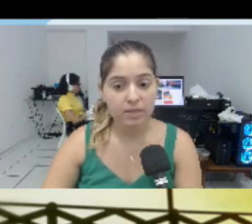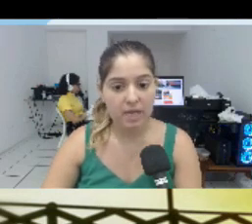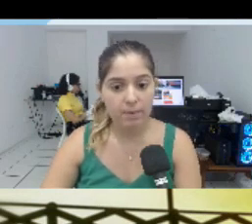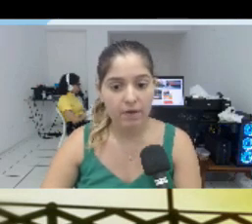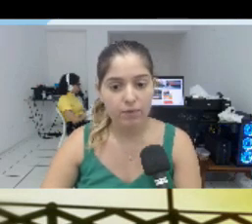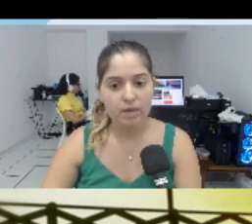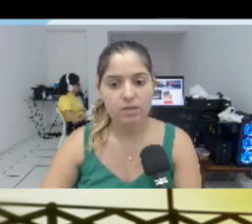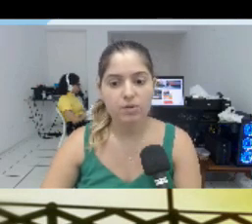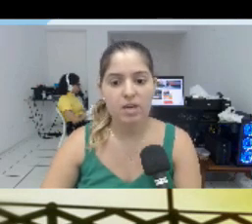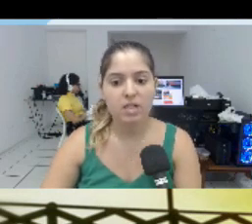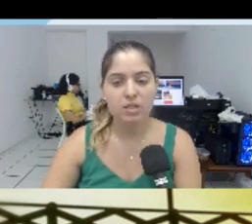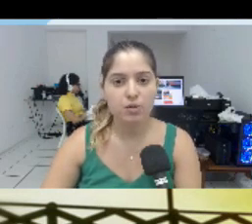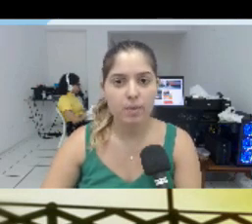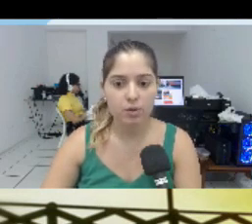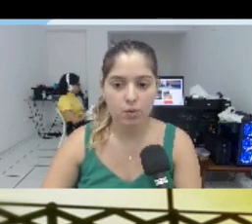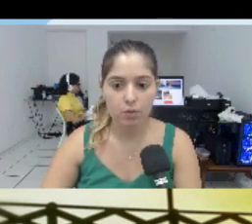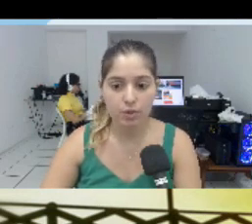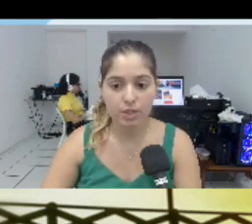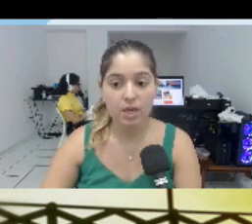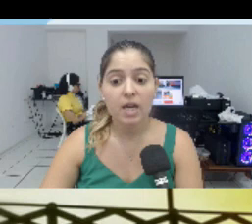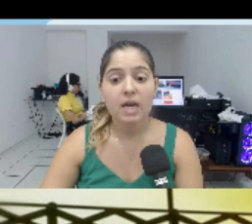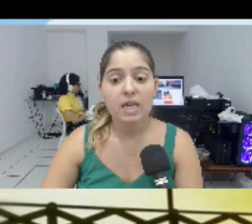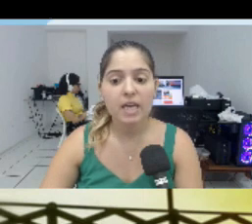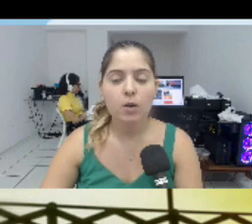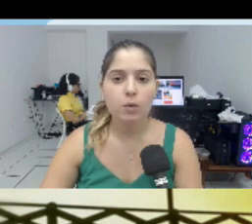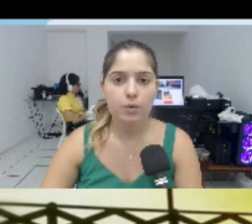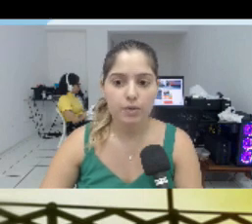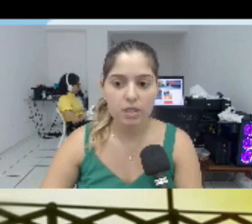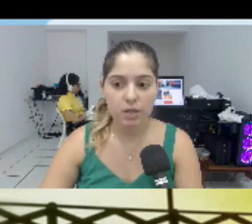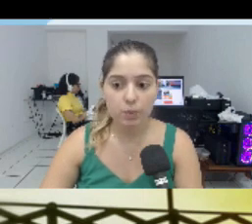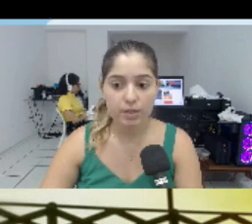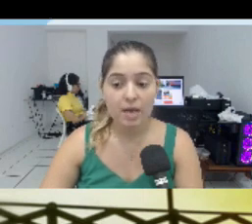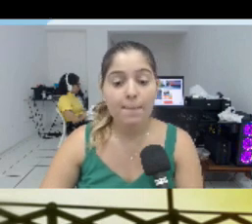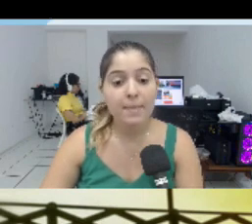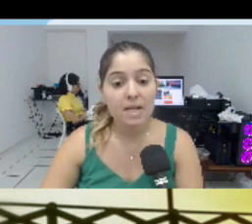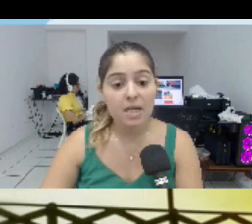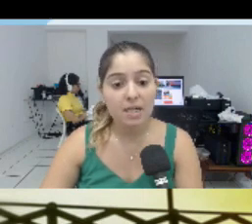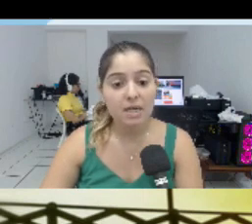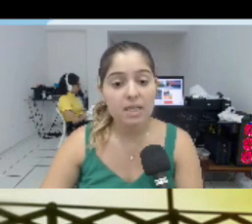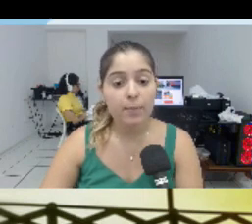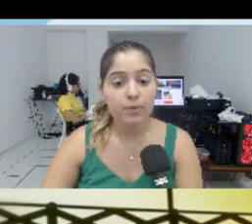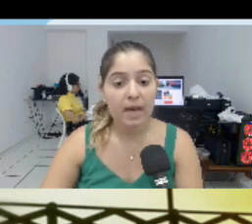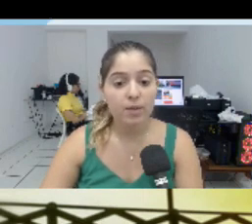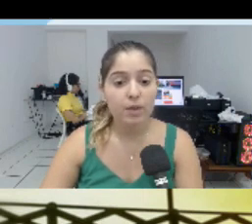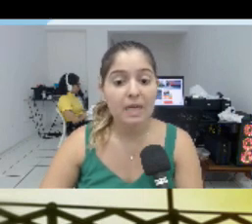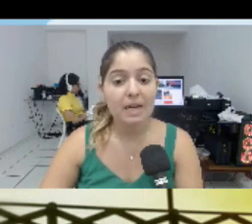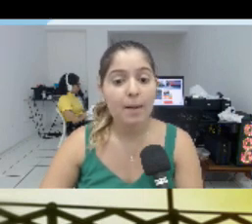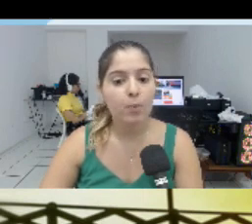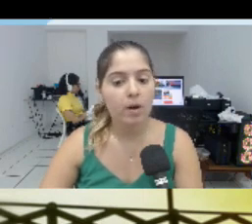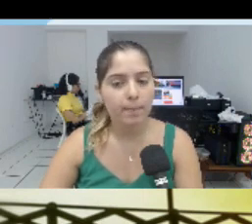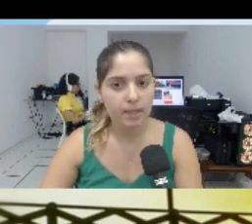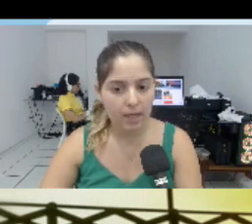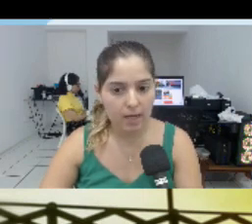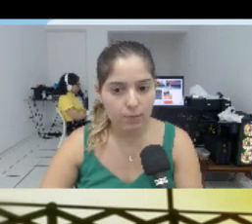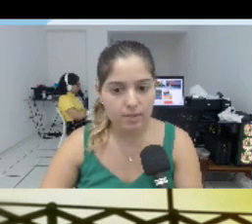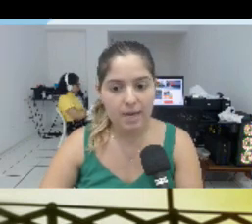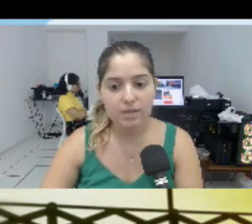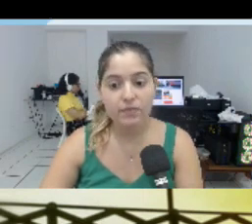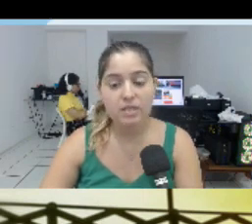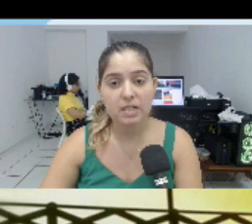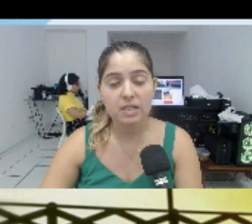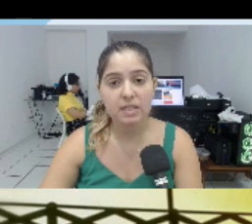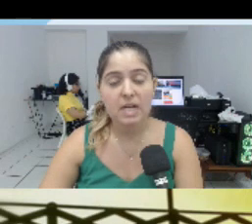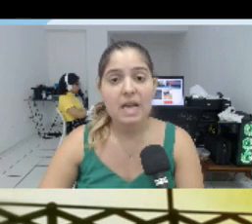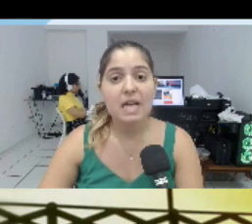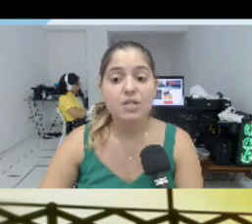da FUNSEMI, a Fundação Cearense de Meteorologia e Recursos Hídricos, Milhã e deputado Irapuã Pinheiro,